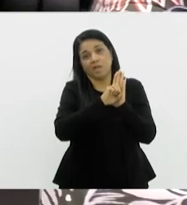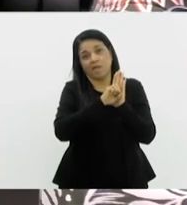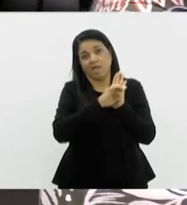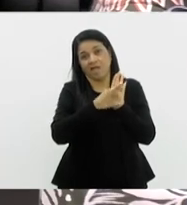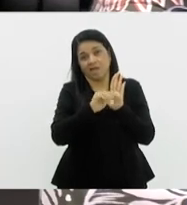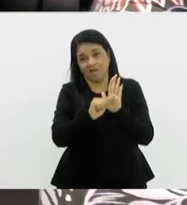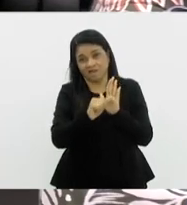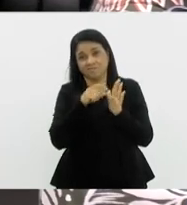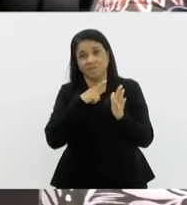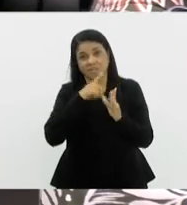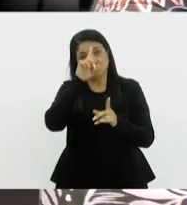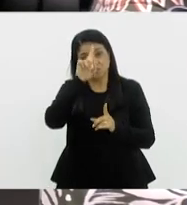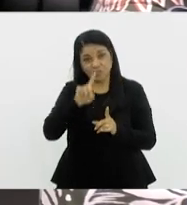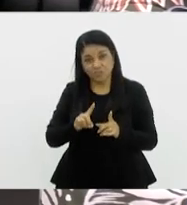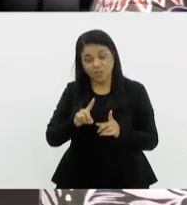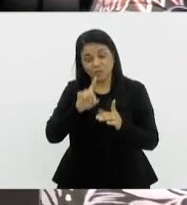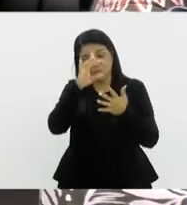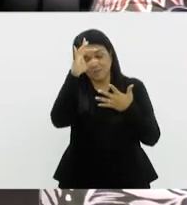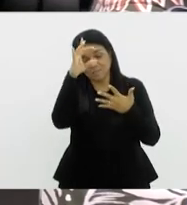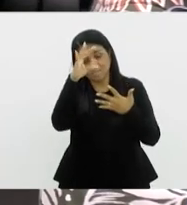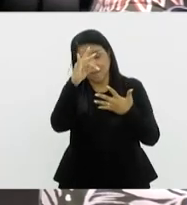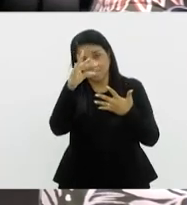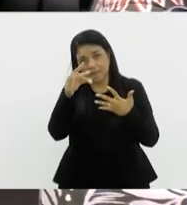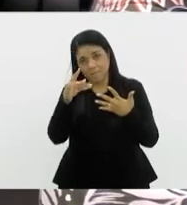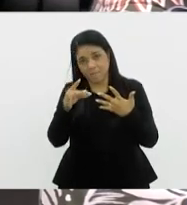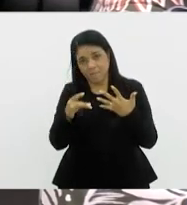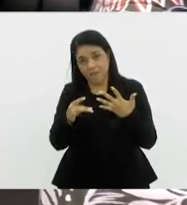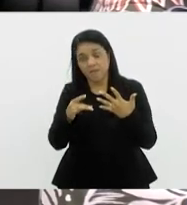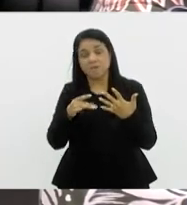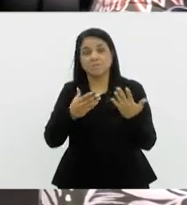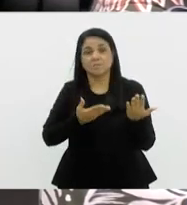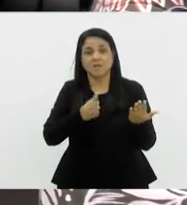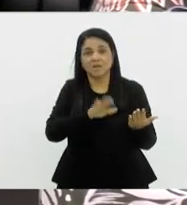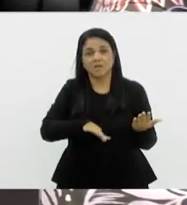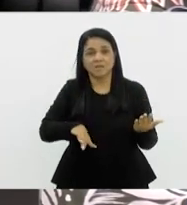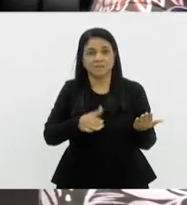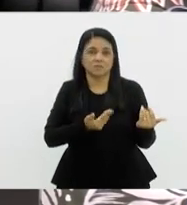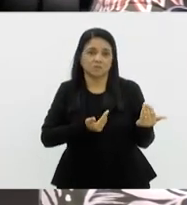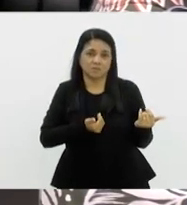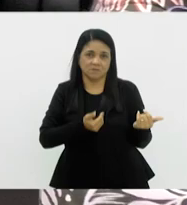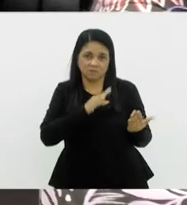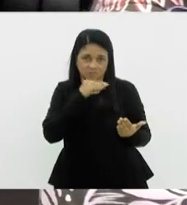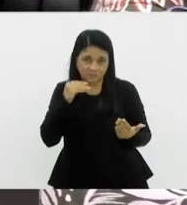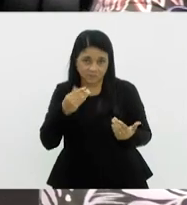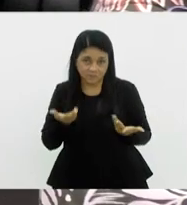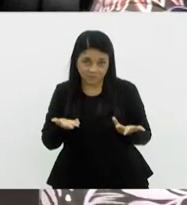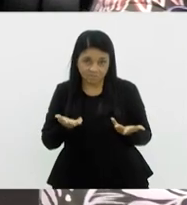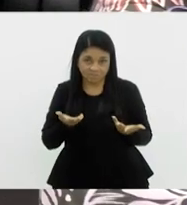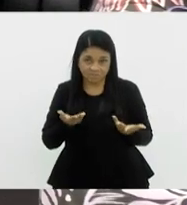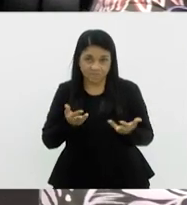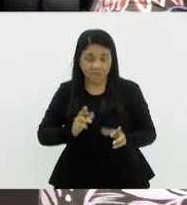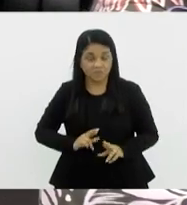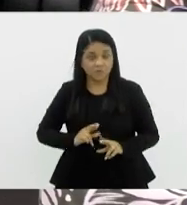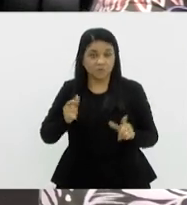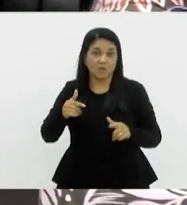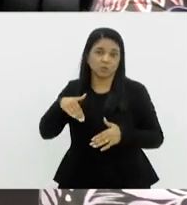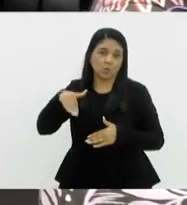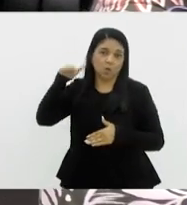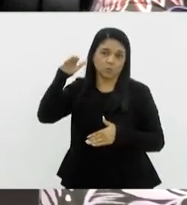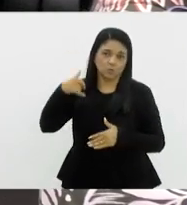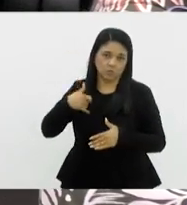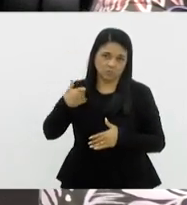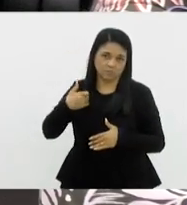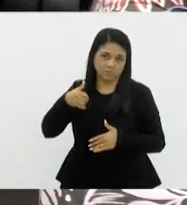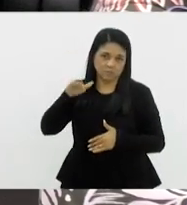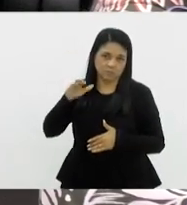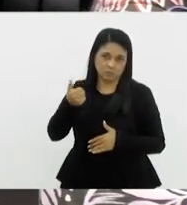são específicos para criança e para o adolescente. E aí, obviamente, quando a gente tem